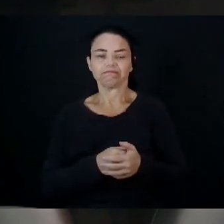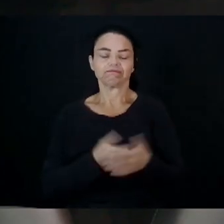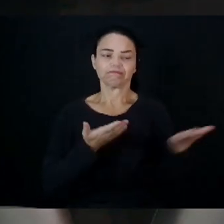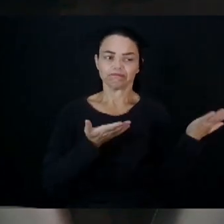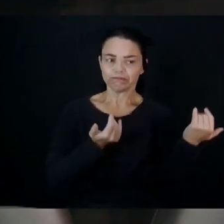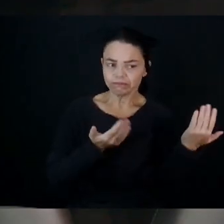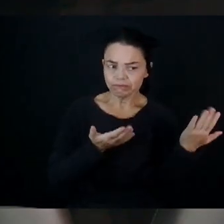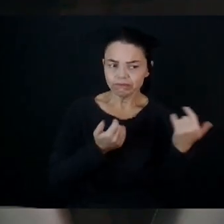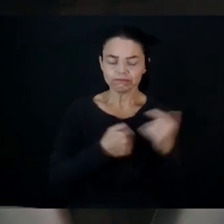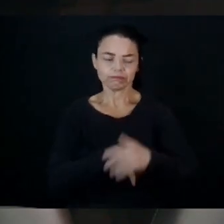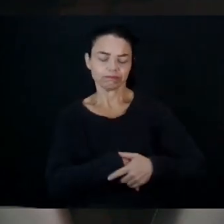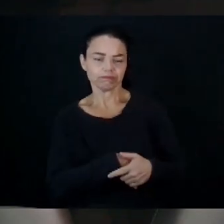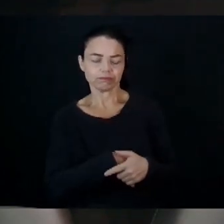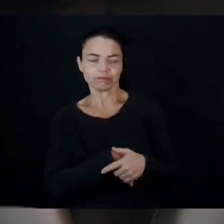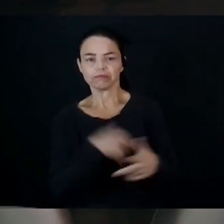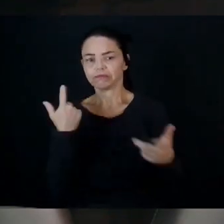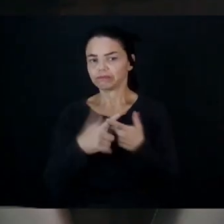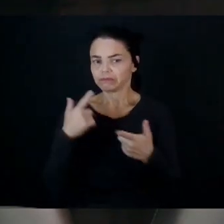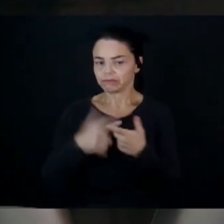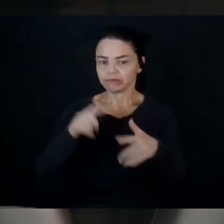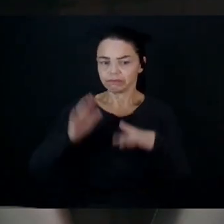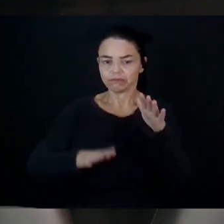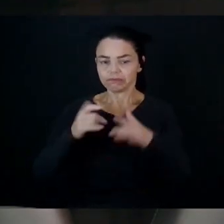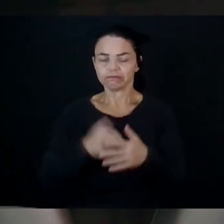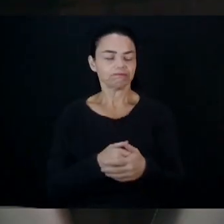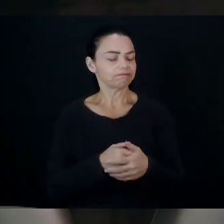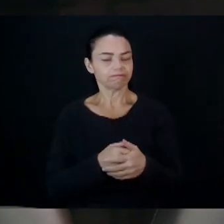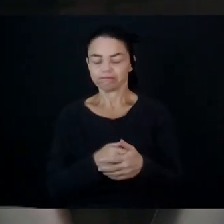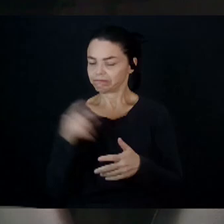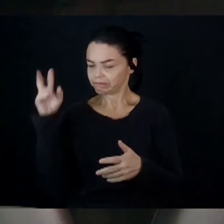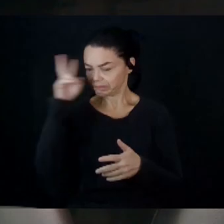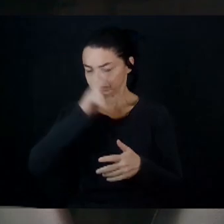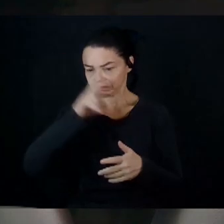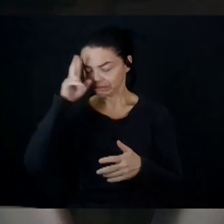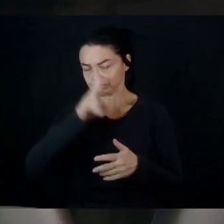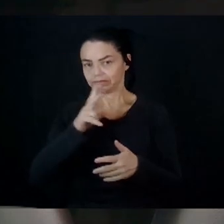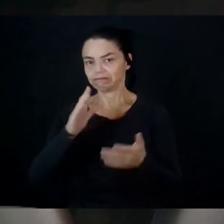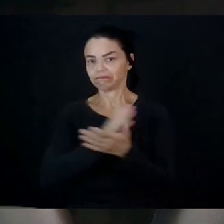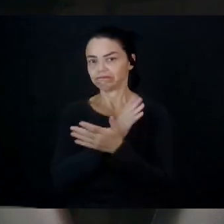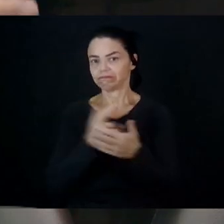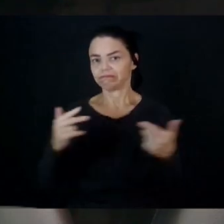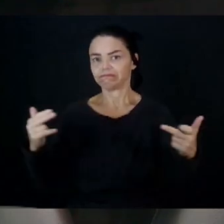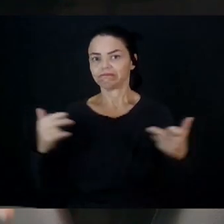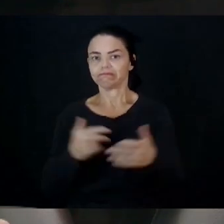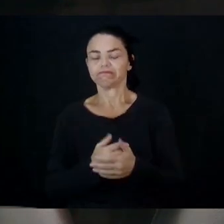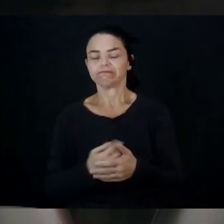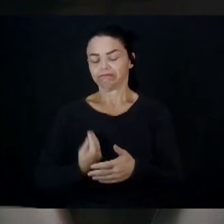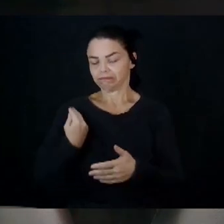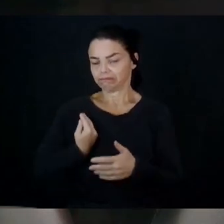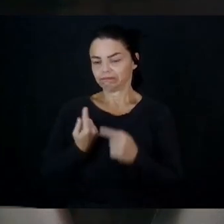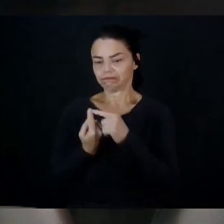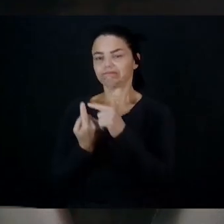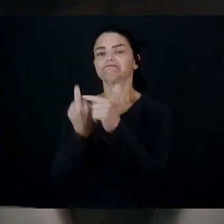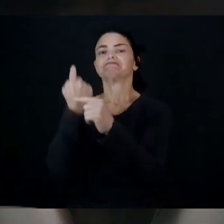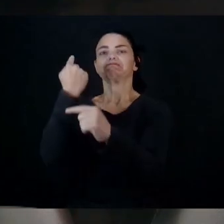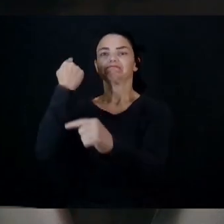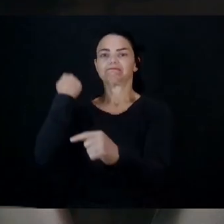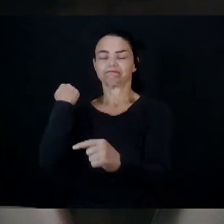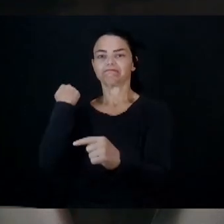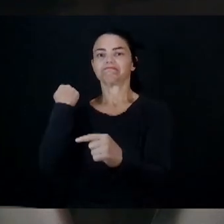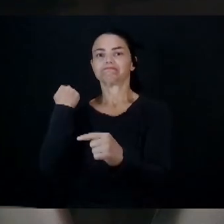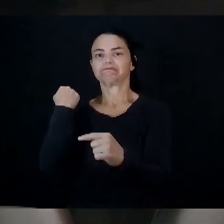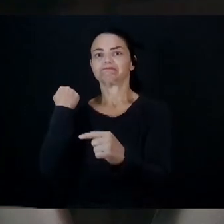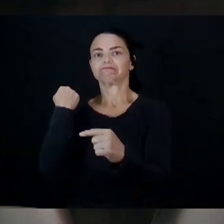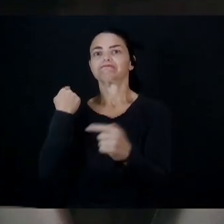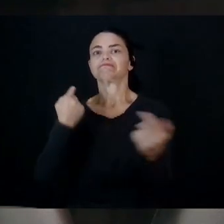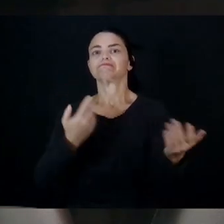adolescência, por que às vezes a gente não lembra de alguma coisa que a gente viveu lá na adolescência? Porque